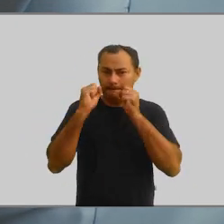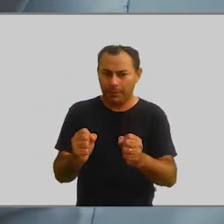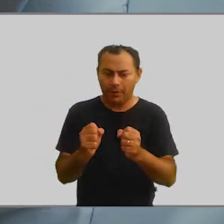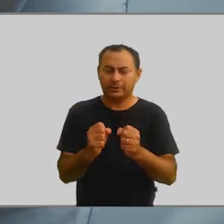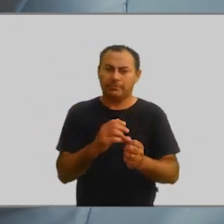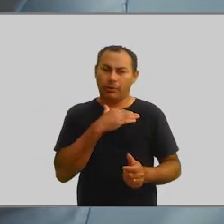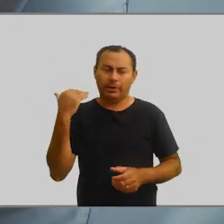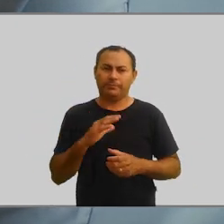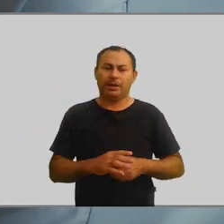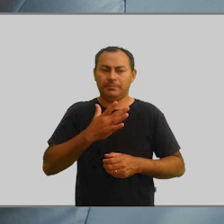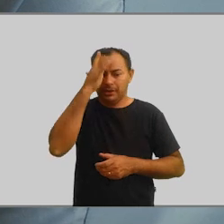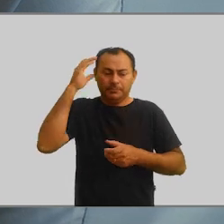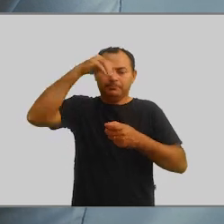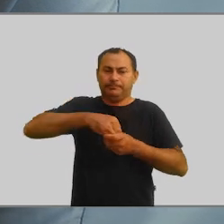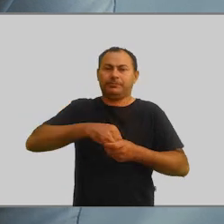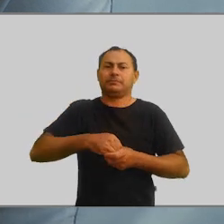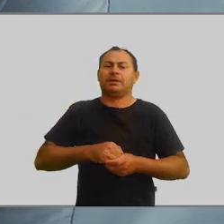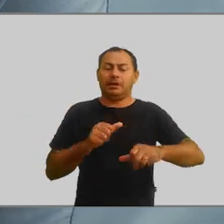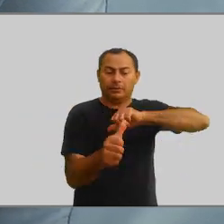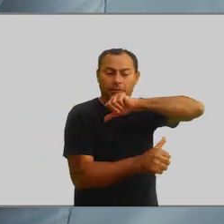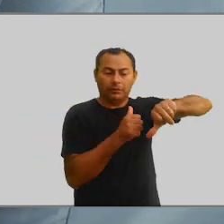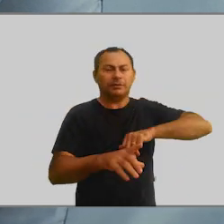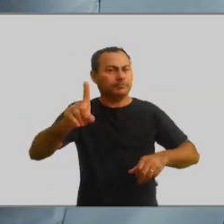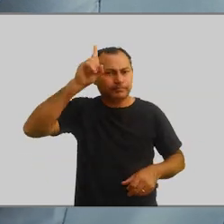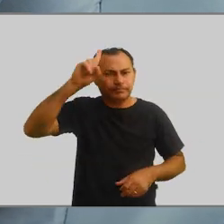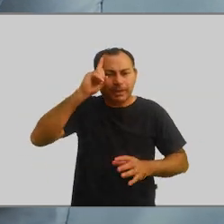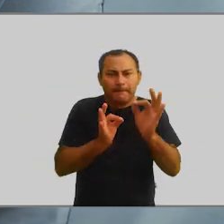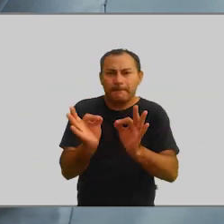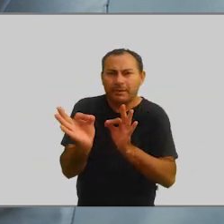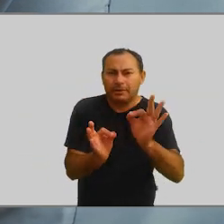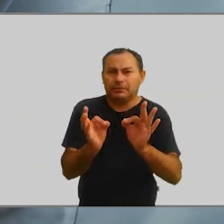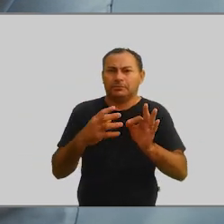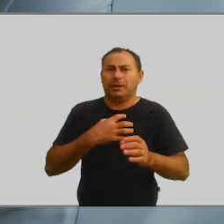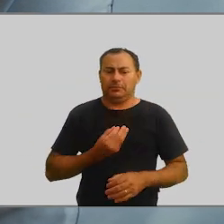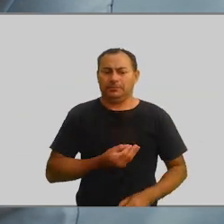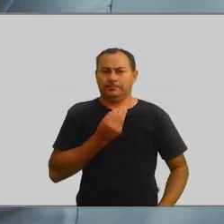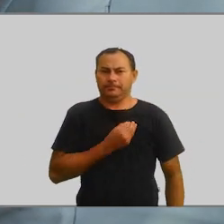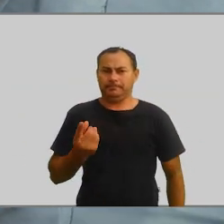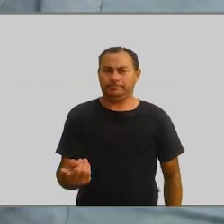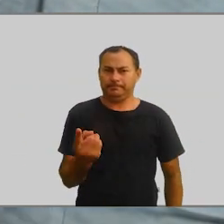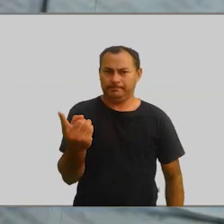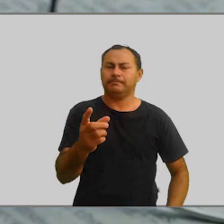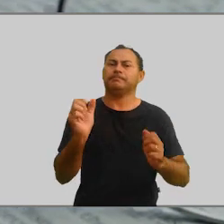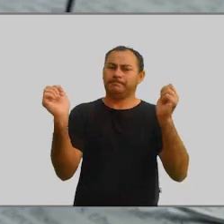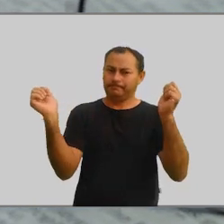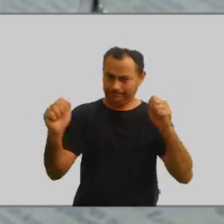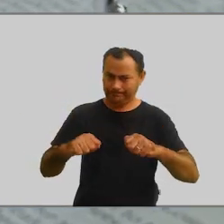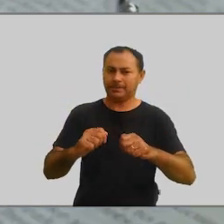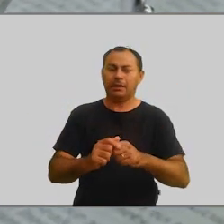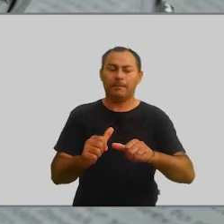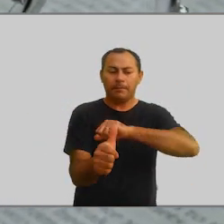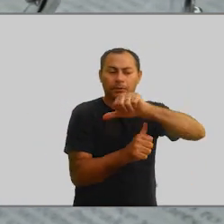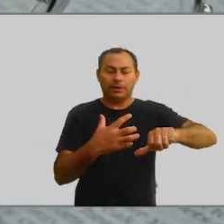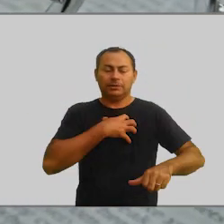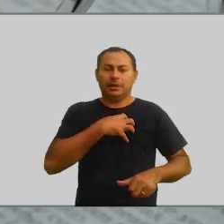pode perecer, mas o homem interior é renovado dia a dia e preparado para o estado eterno. E é possível alterar